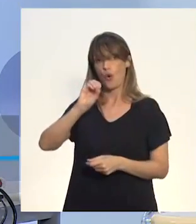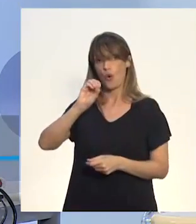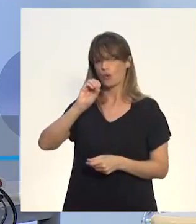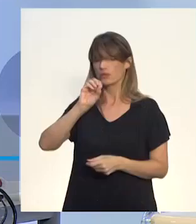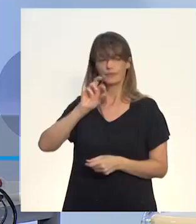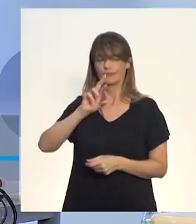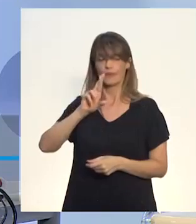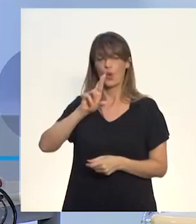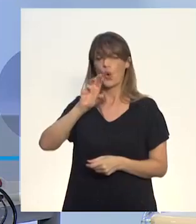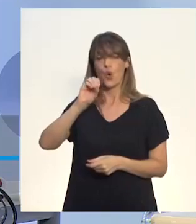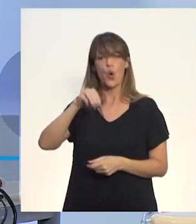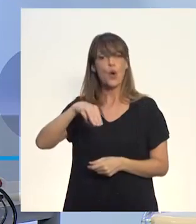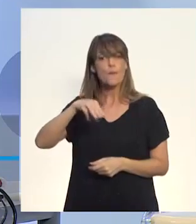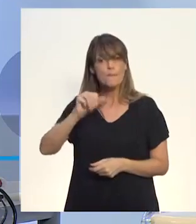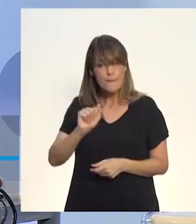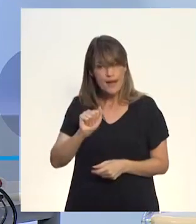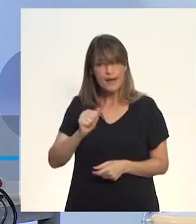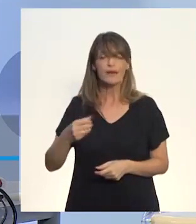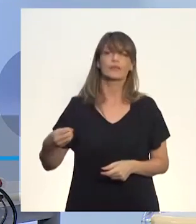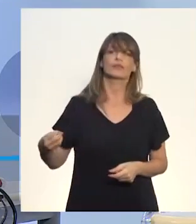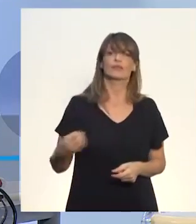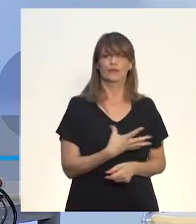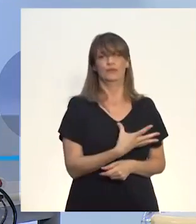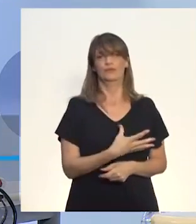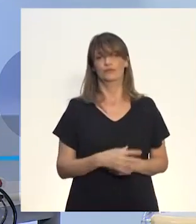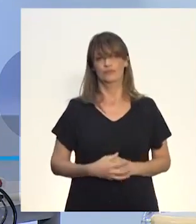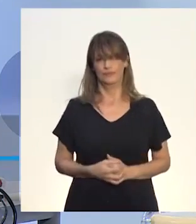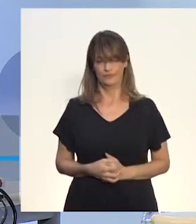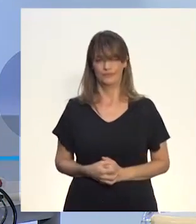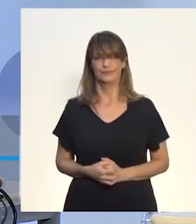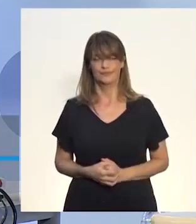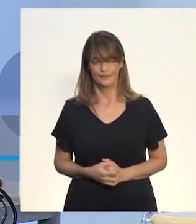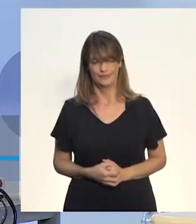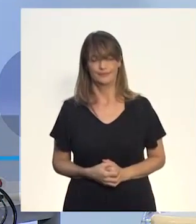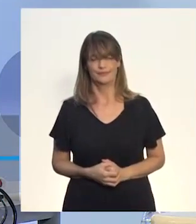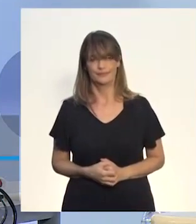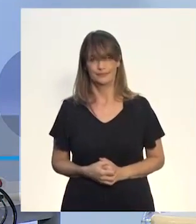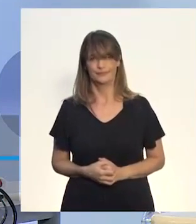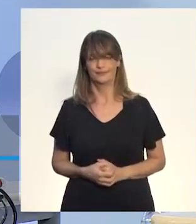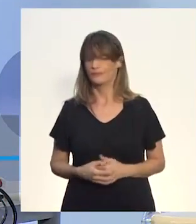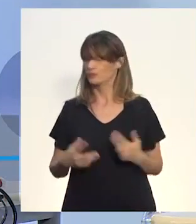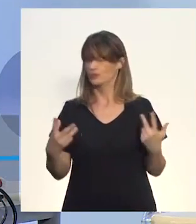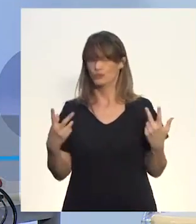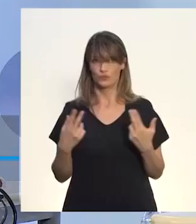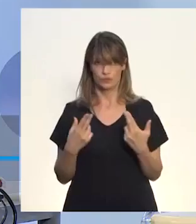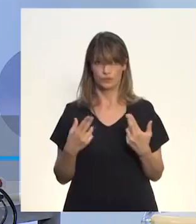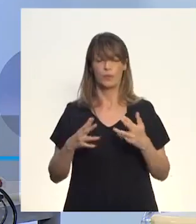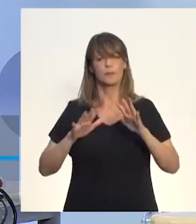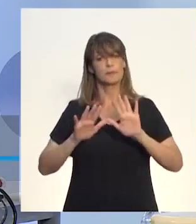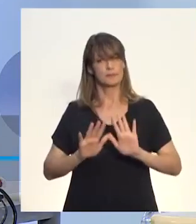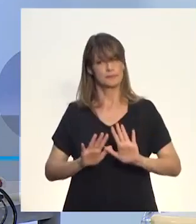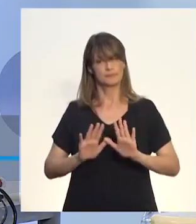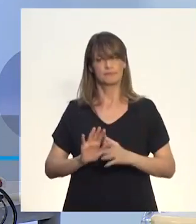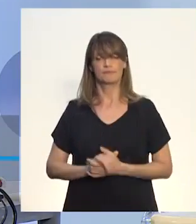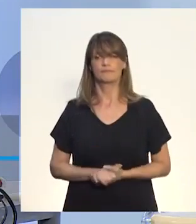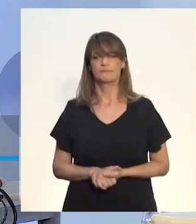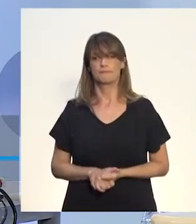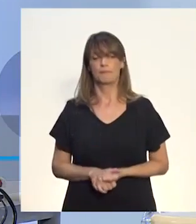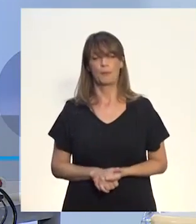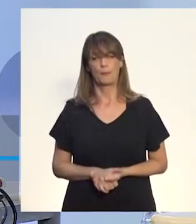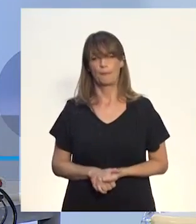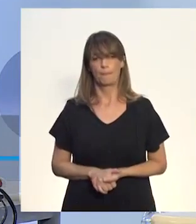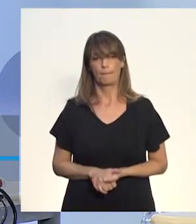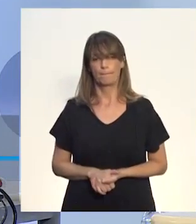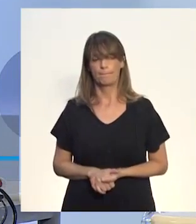fosse capital de um império tão esplendoroso quanto havia sido Roma. Naturalmente,